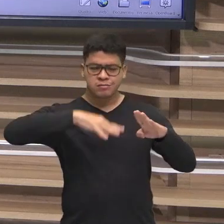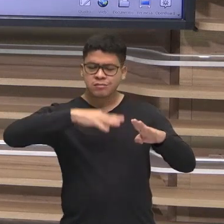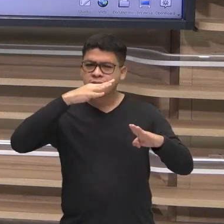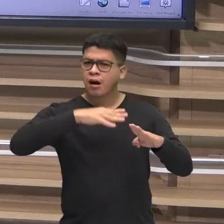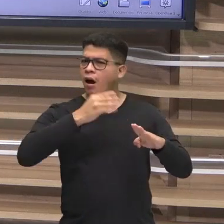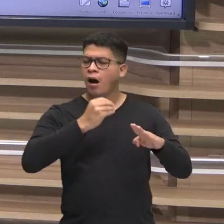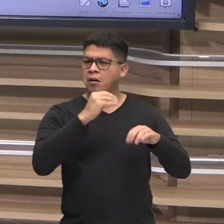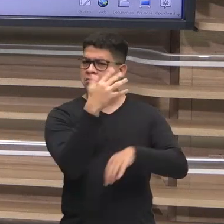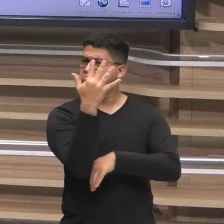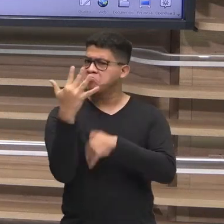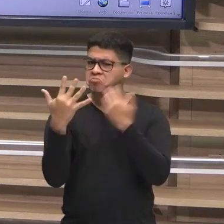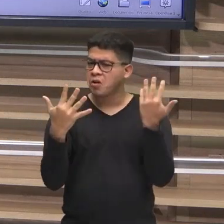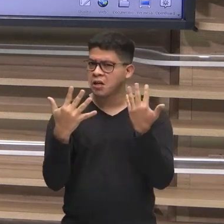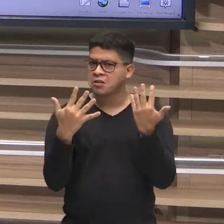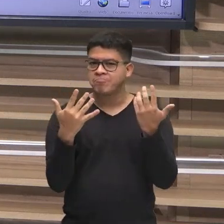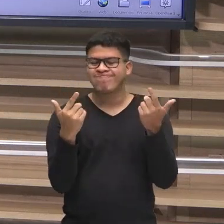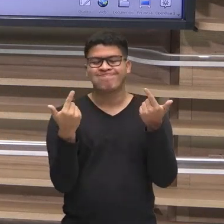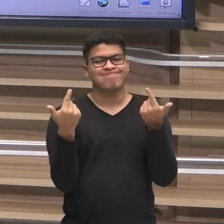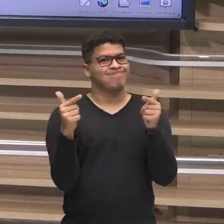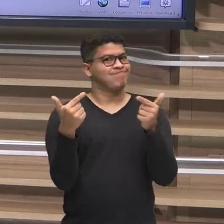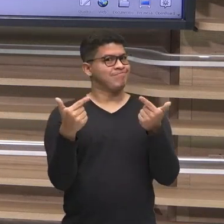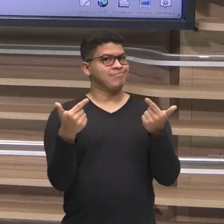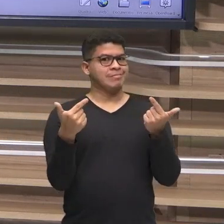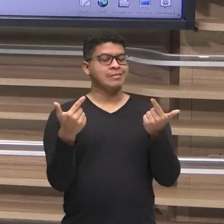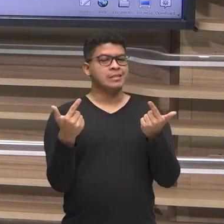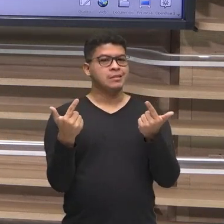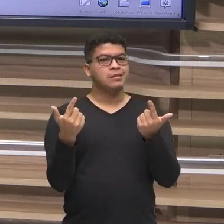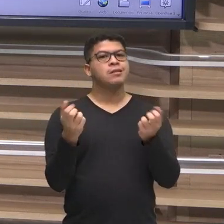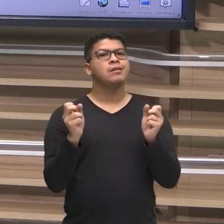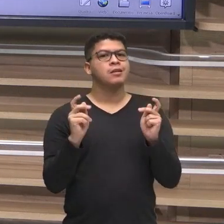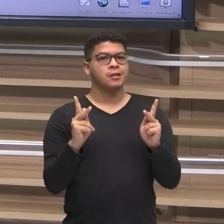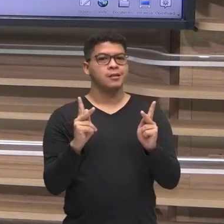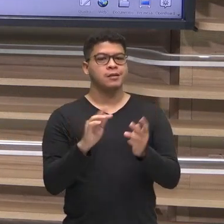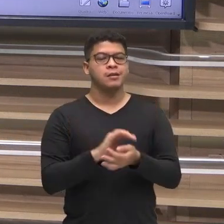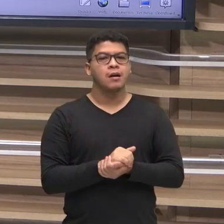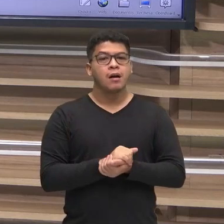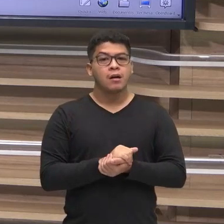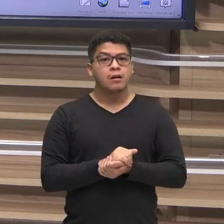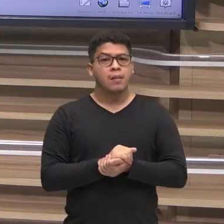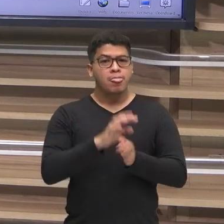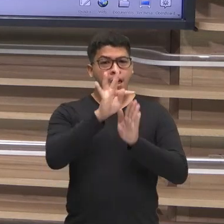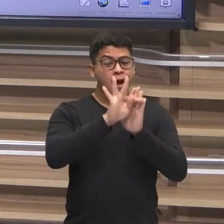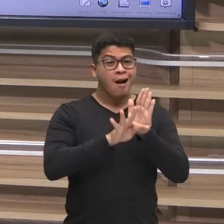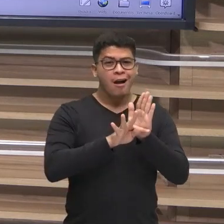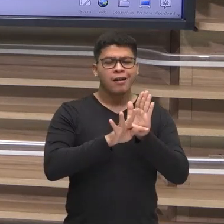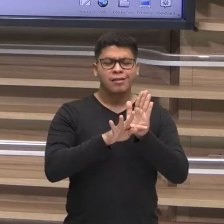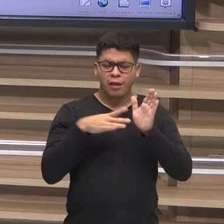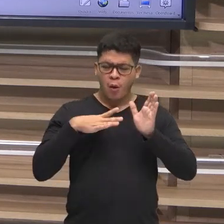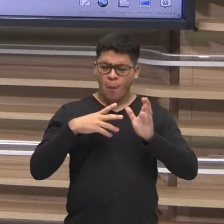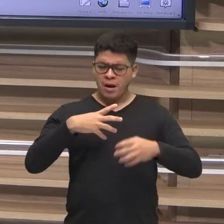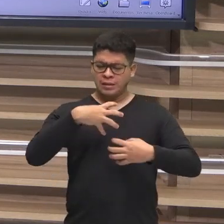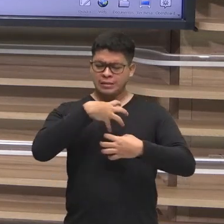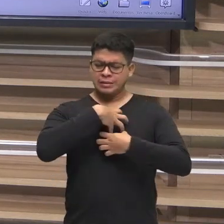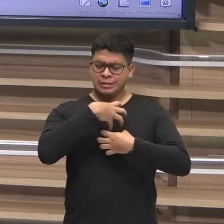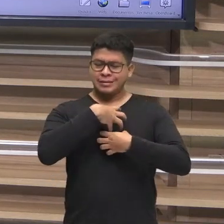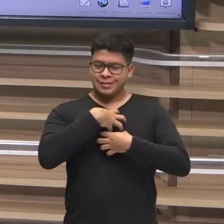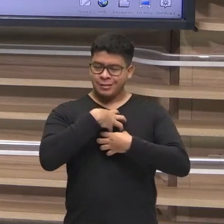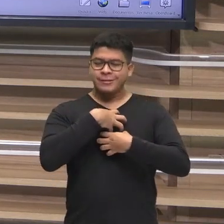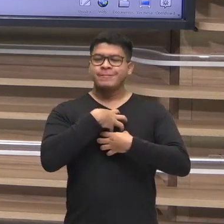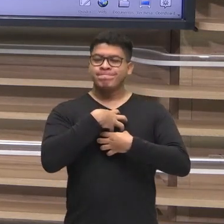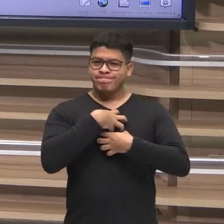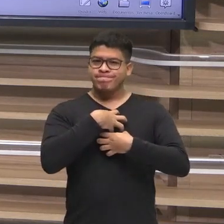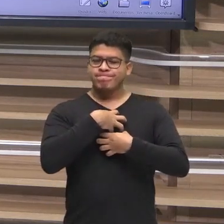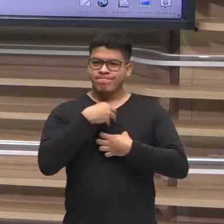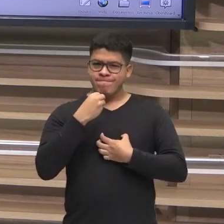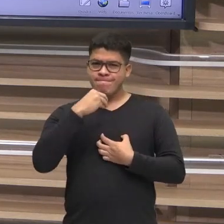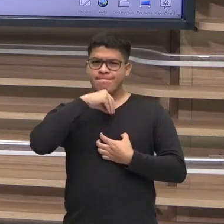à natureza? Percebam que não, ok? Perceba que o texto está falando de algo mais sentimental,